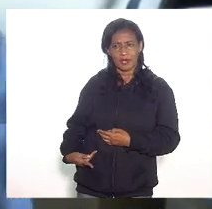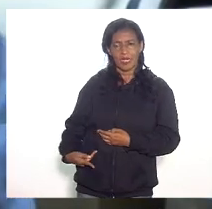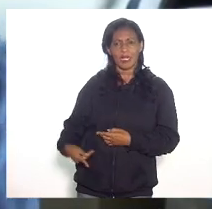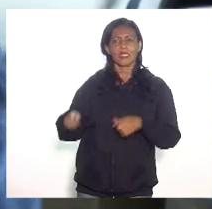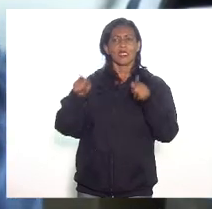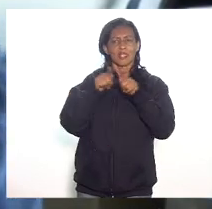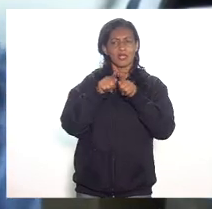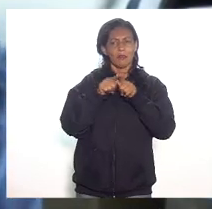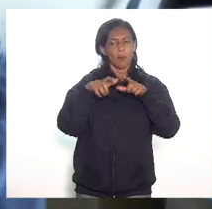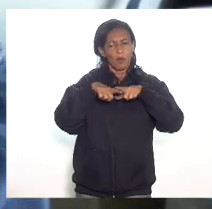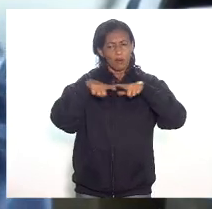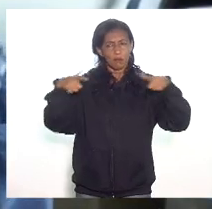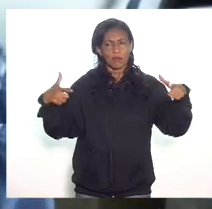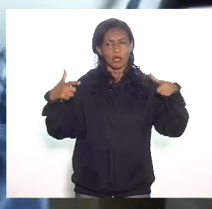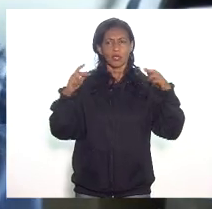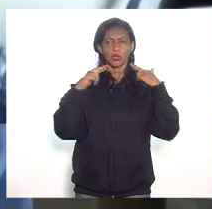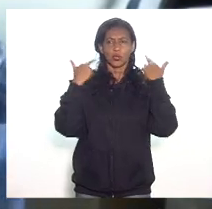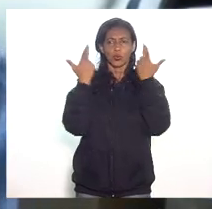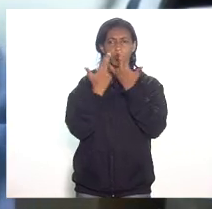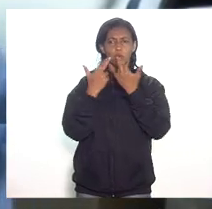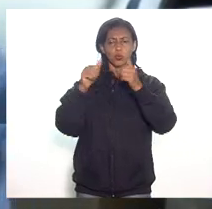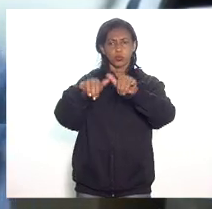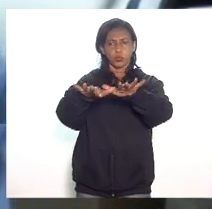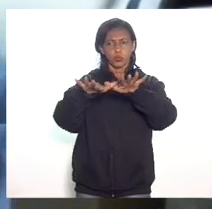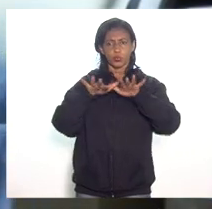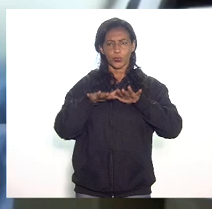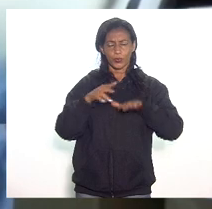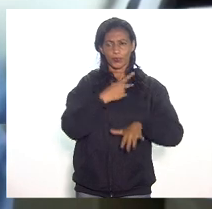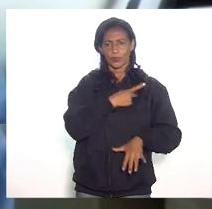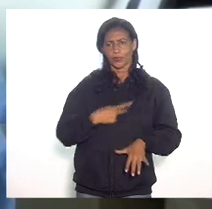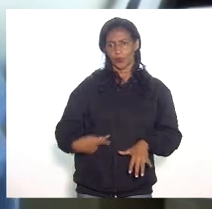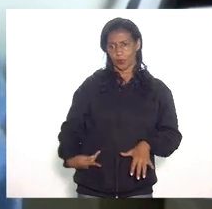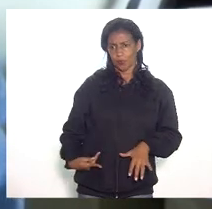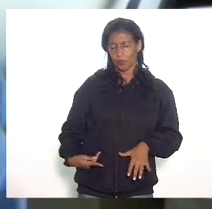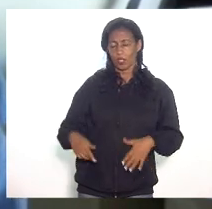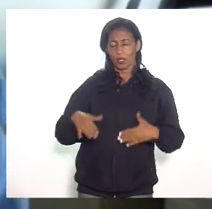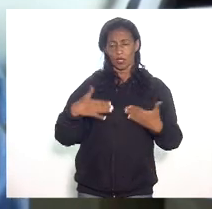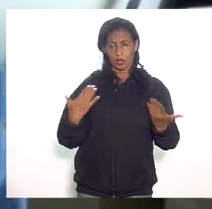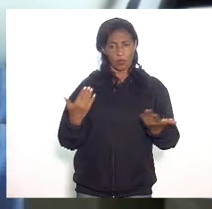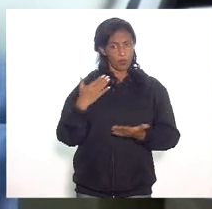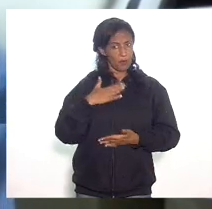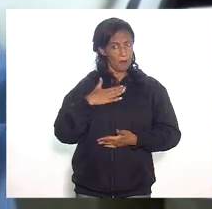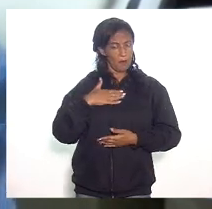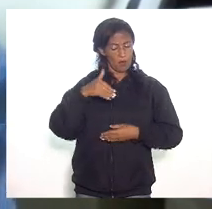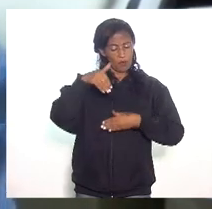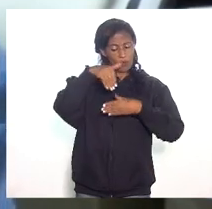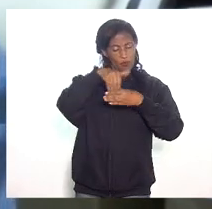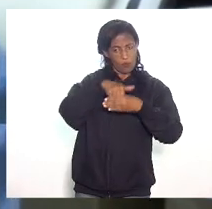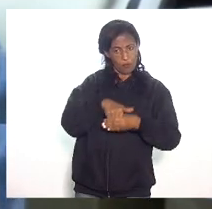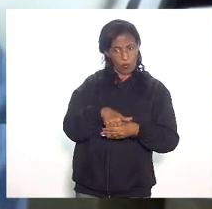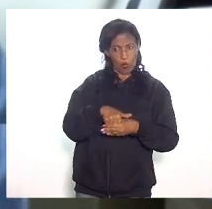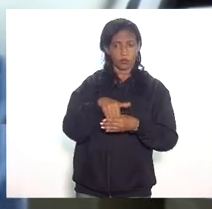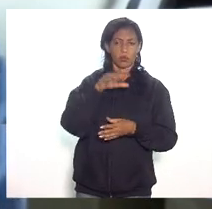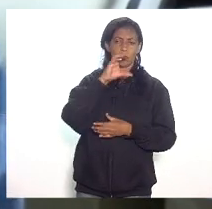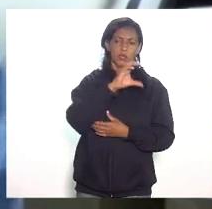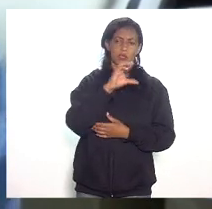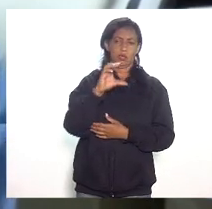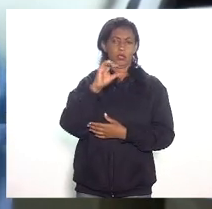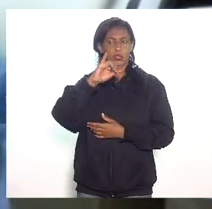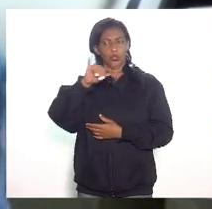audiência pública. Então, foi isso que fundamentou o meu voto, tanto na CCJ,